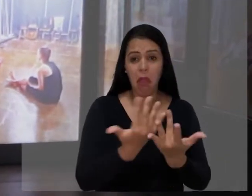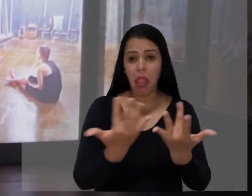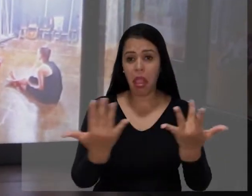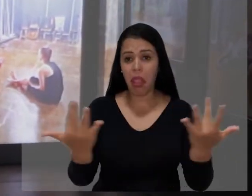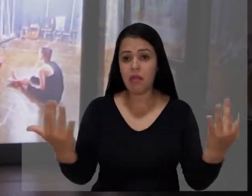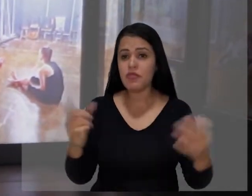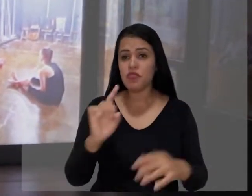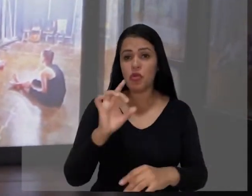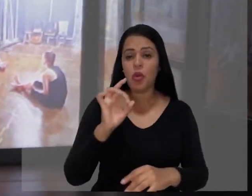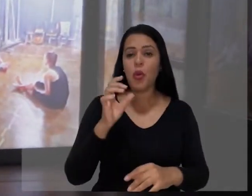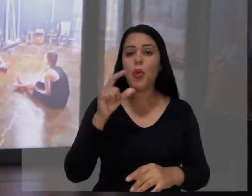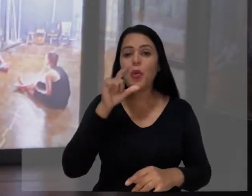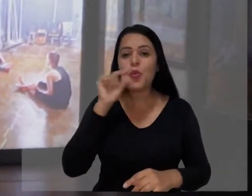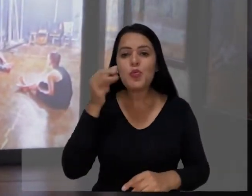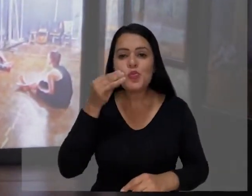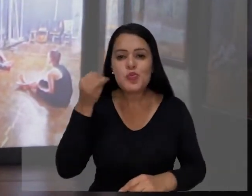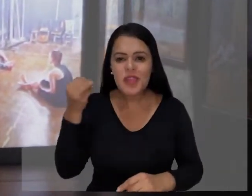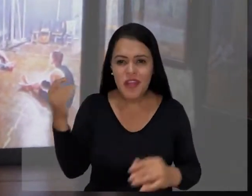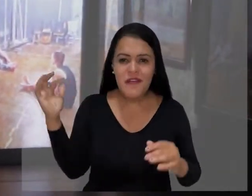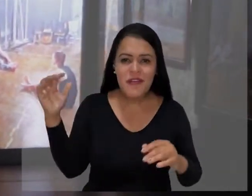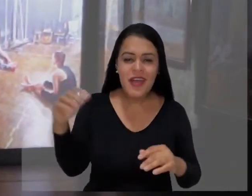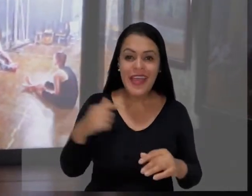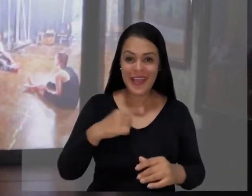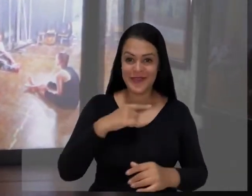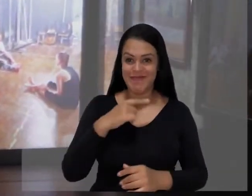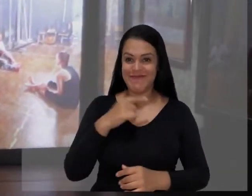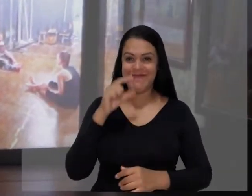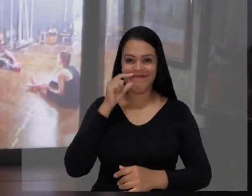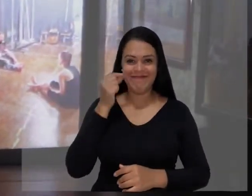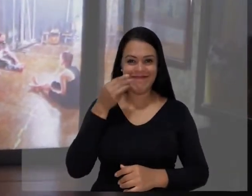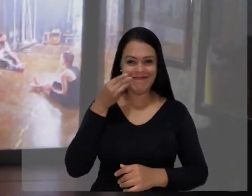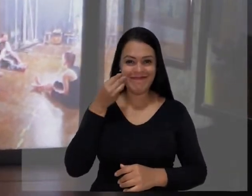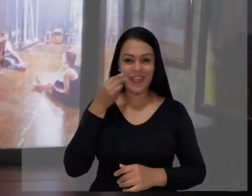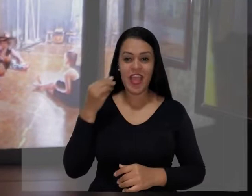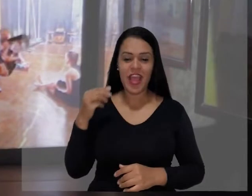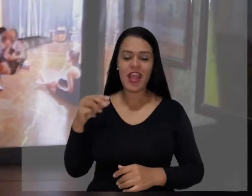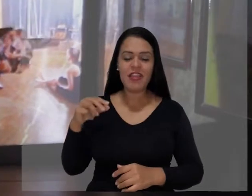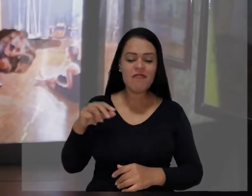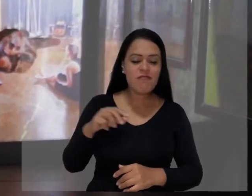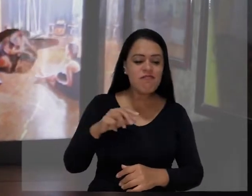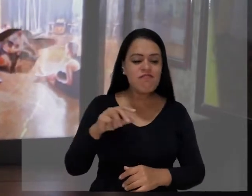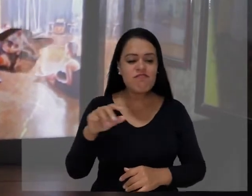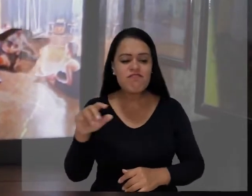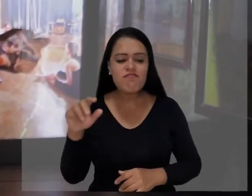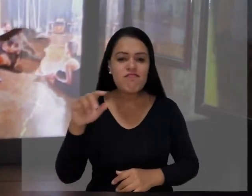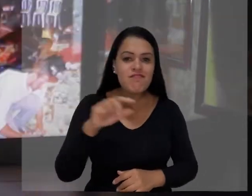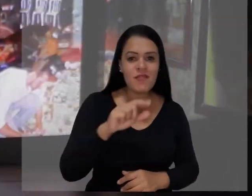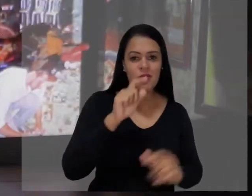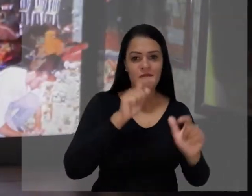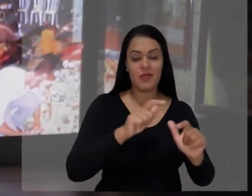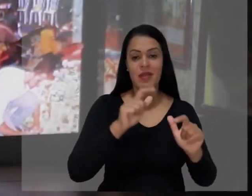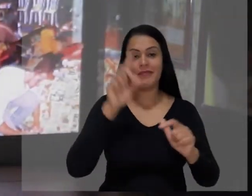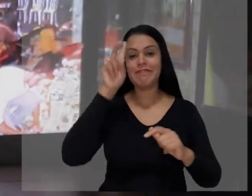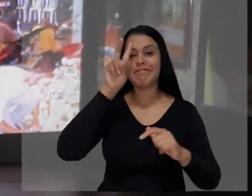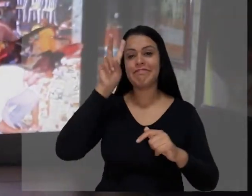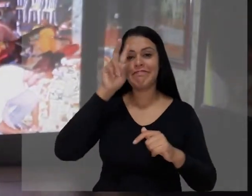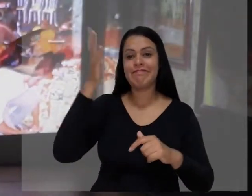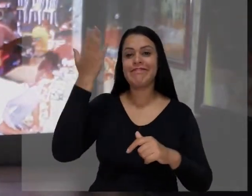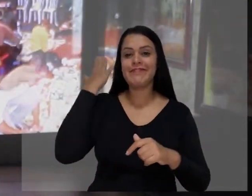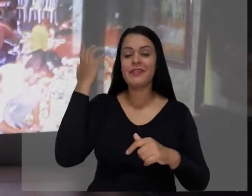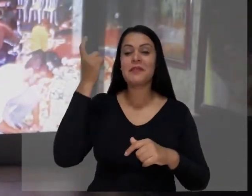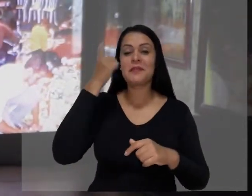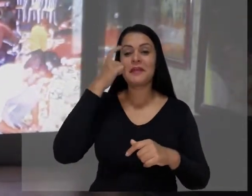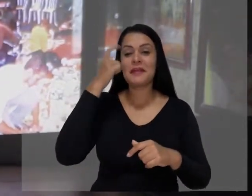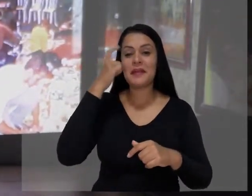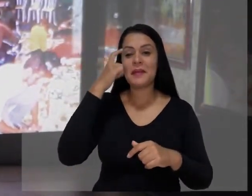Só os gatos. Ah, eu tenho gatos e eles são os únicos que vão até esse canto de memória. Gosto de pensar como